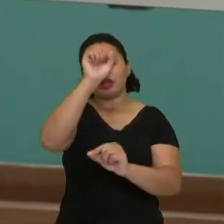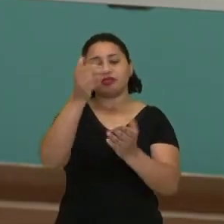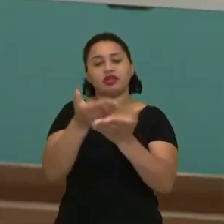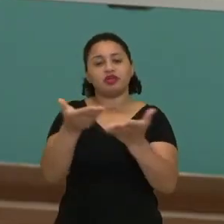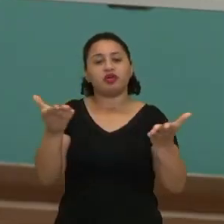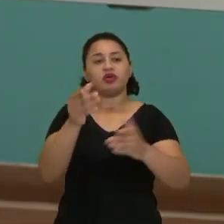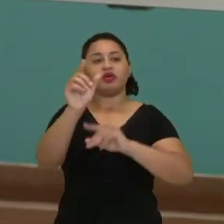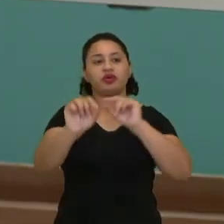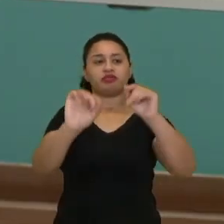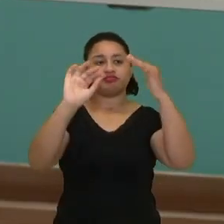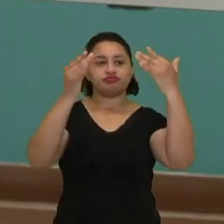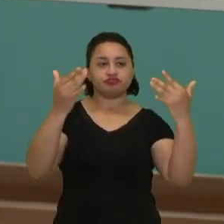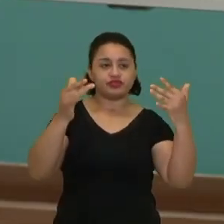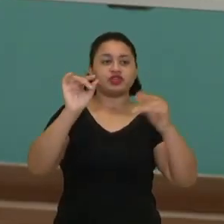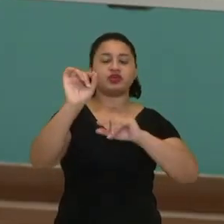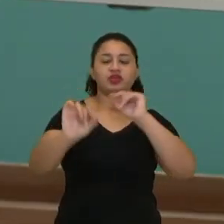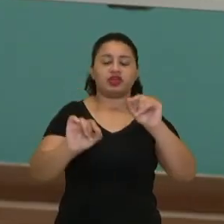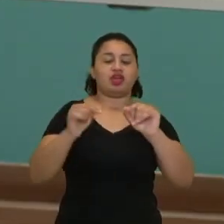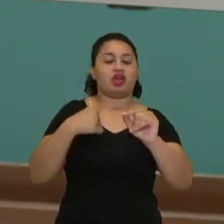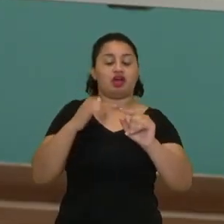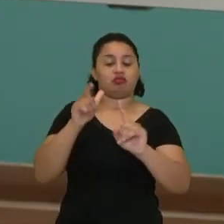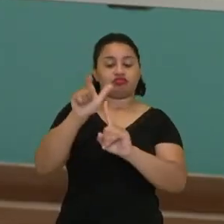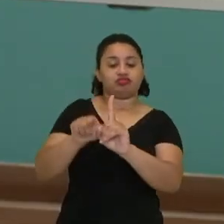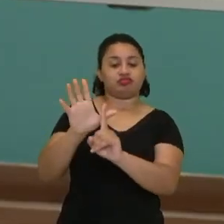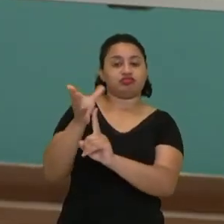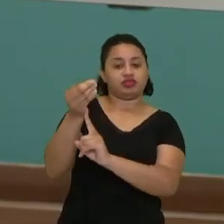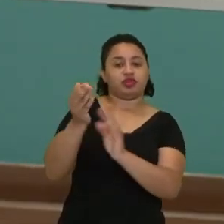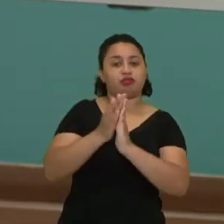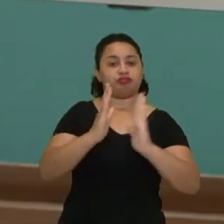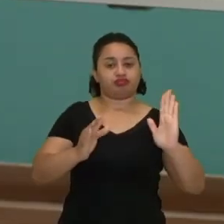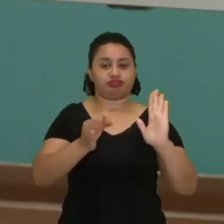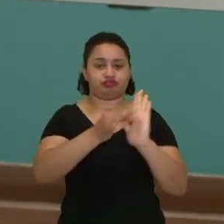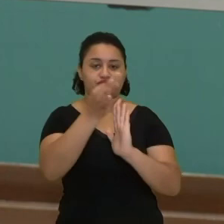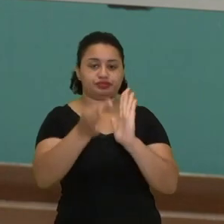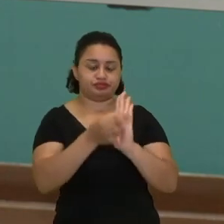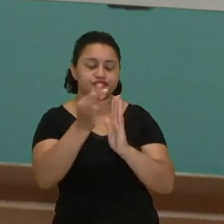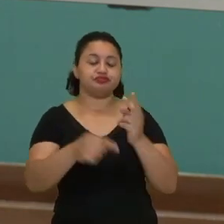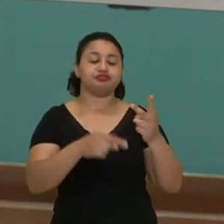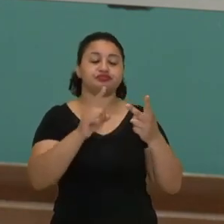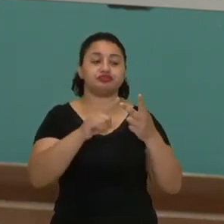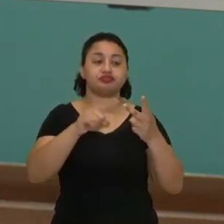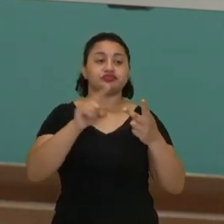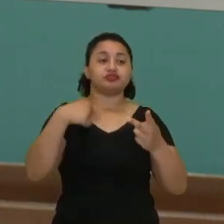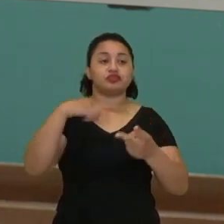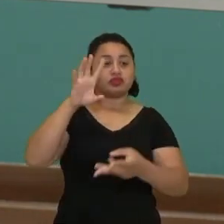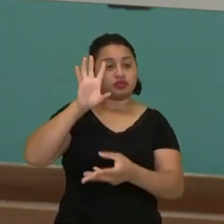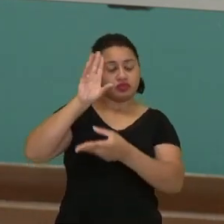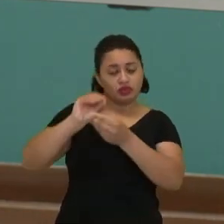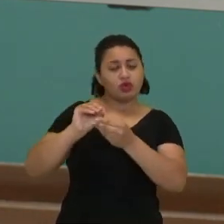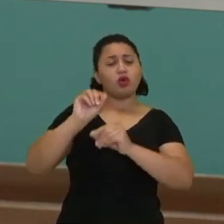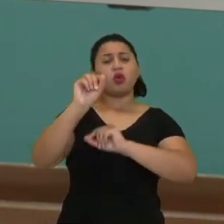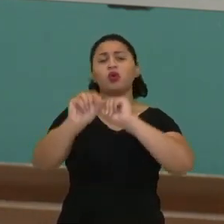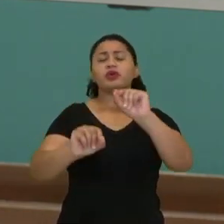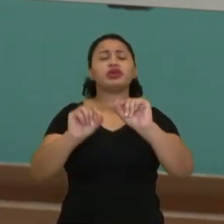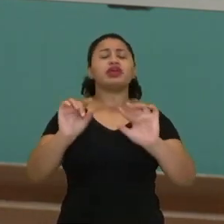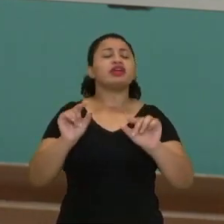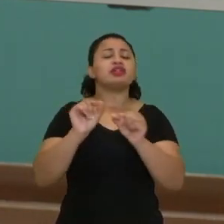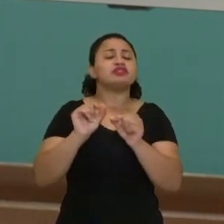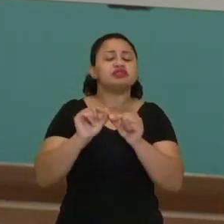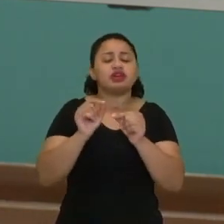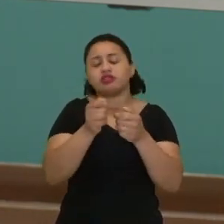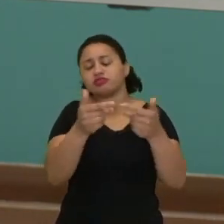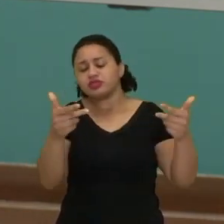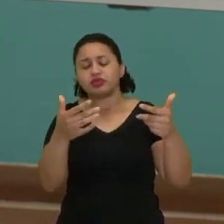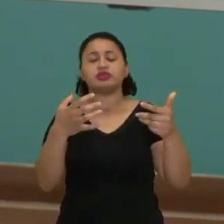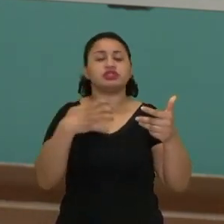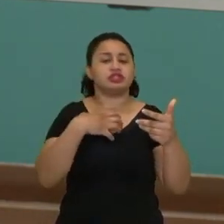queridos? Nós analisamos as obras dos artistas impressionistas, nós compreendemos algumas razões pelas quais as obras deles